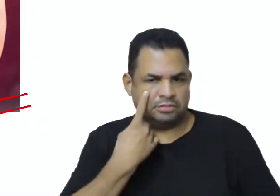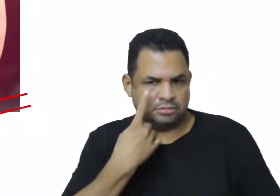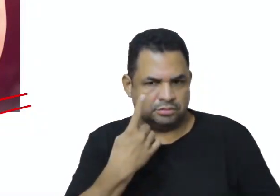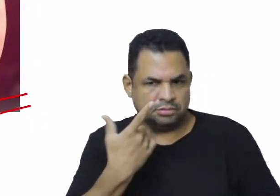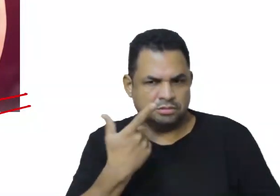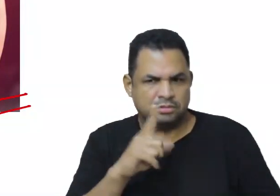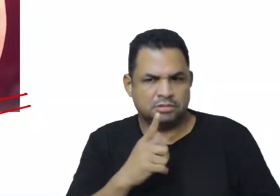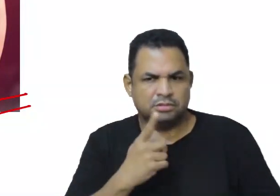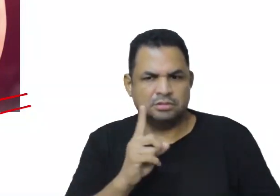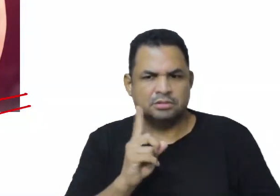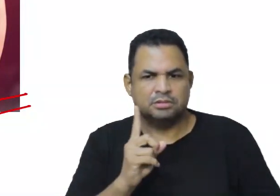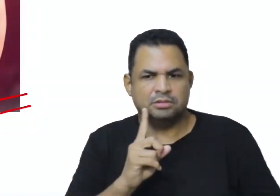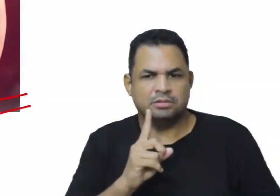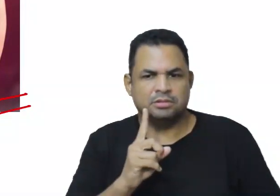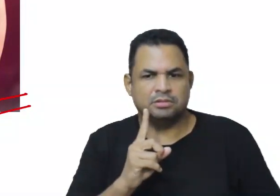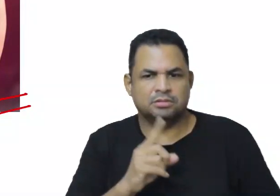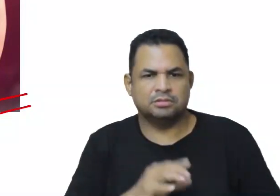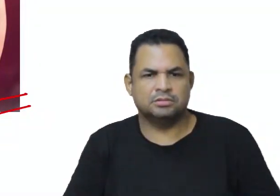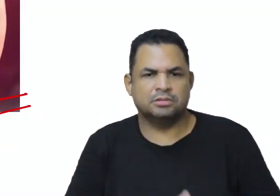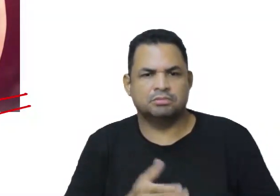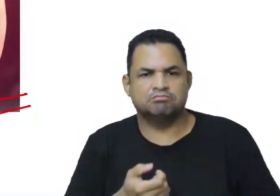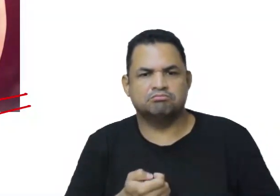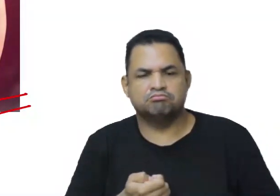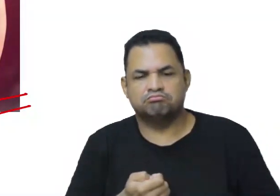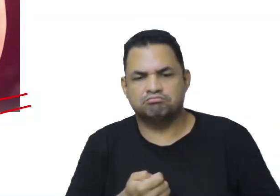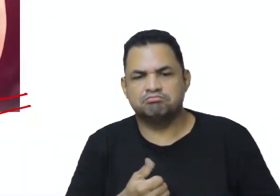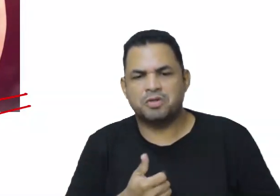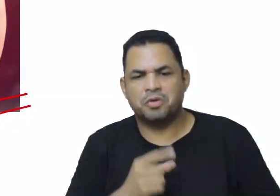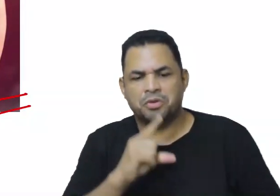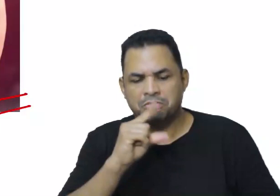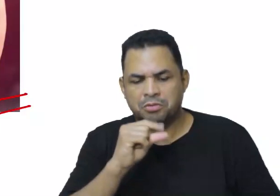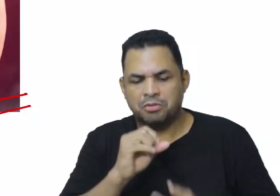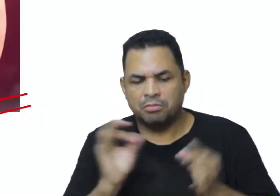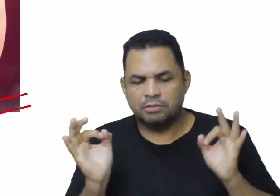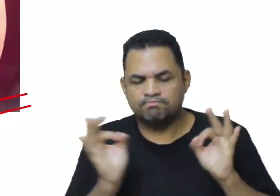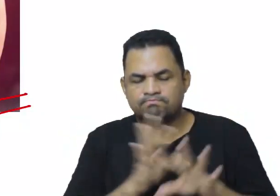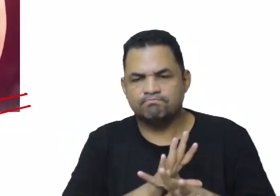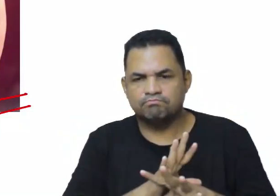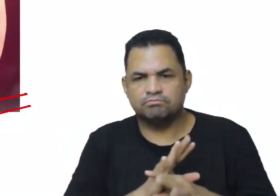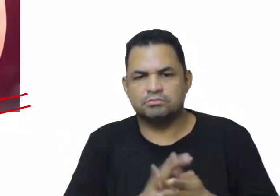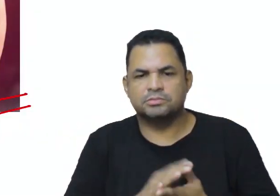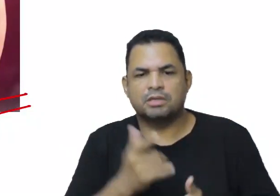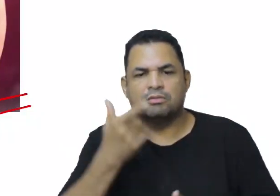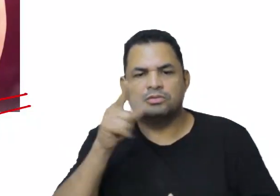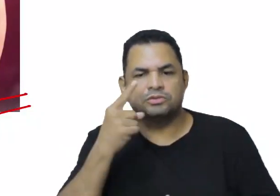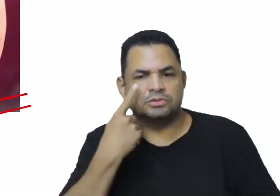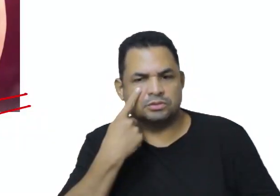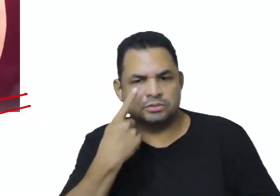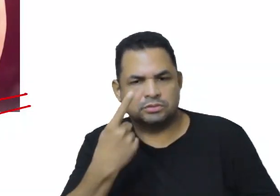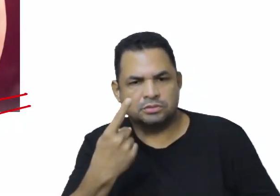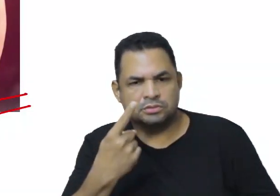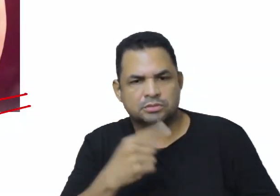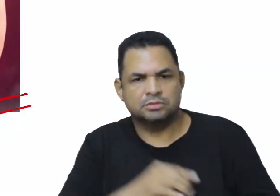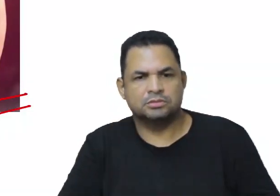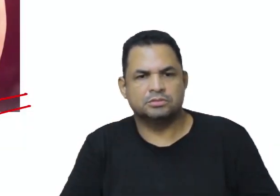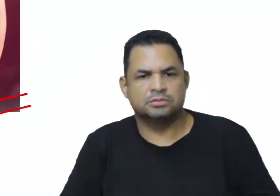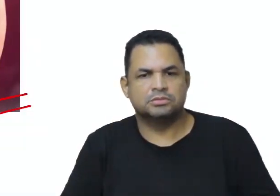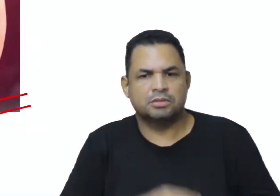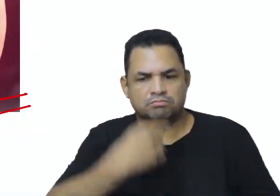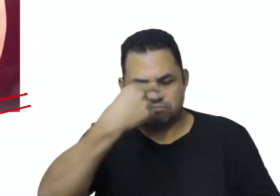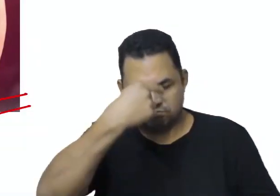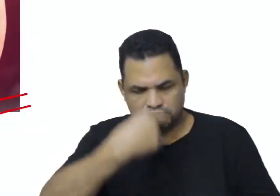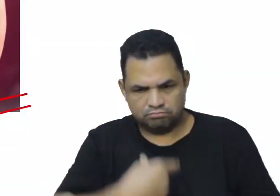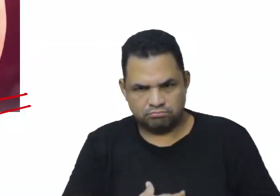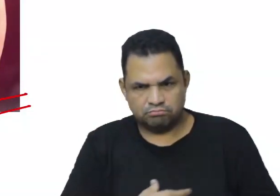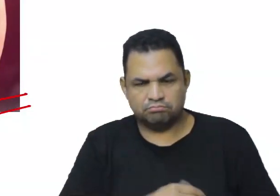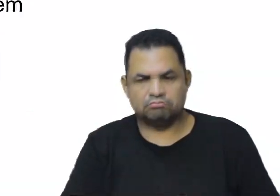não está, falta um pouco ainda para ele estar pronto, né? Mas a gente já consegue distinguir que é um ser humano, tá